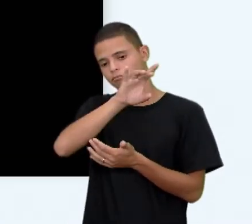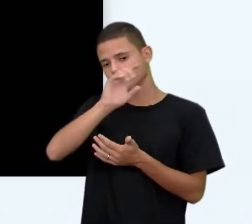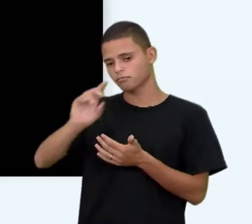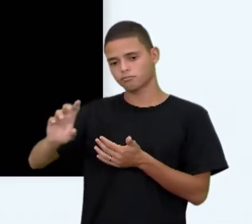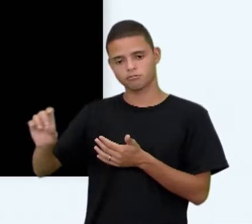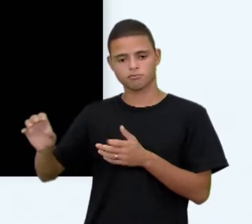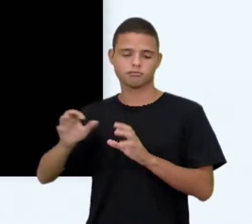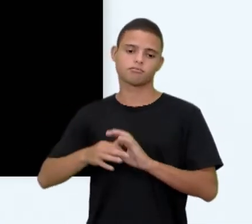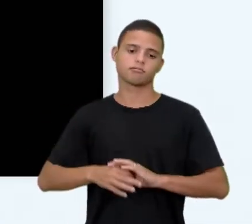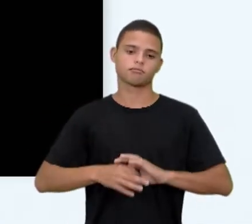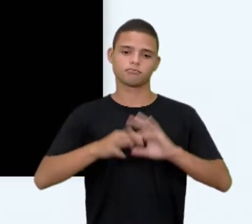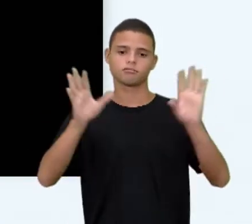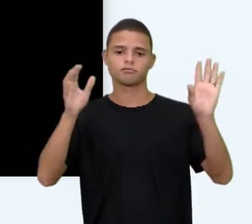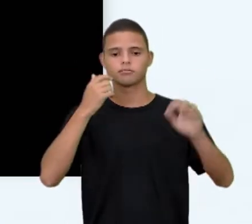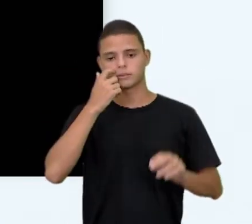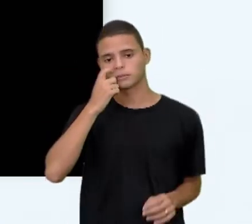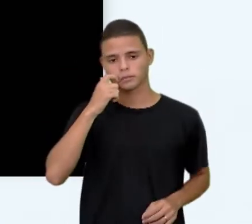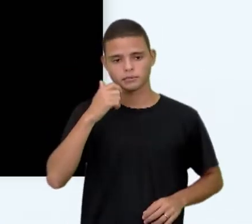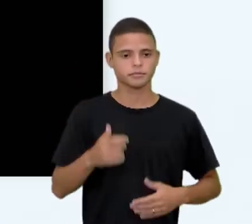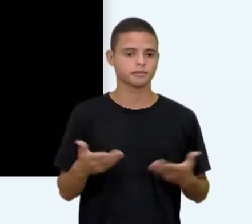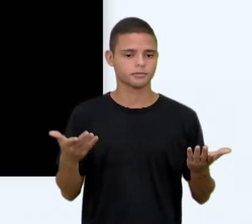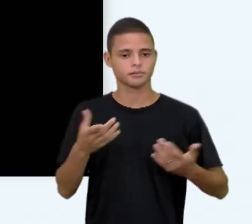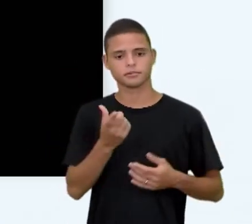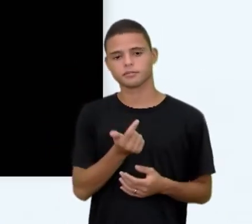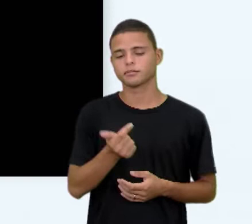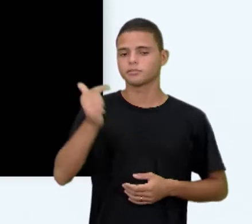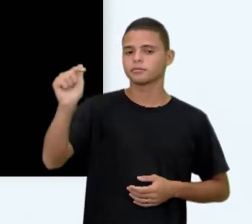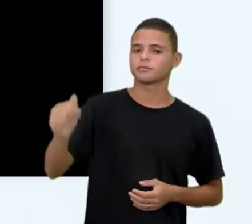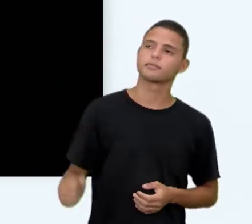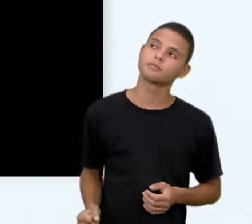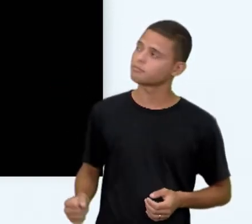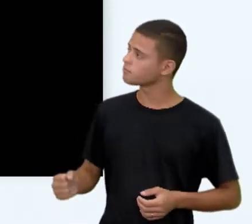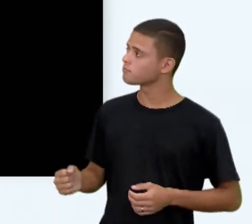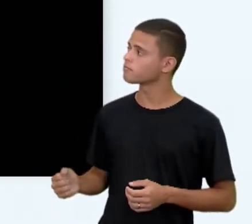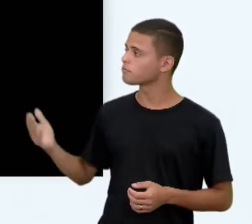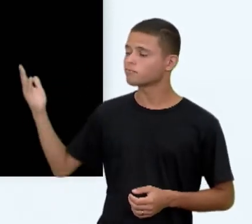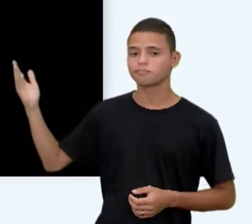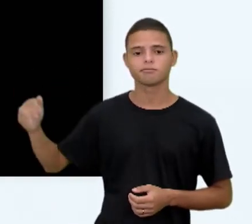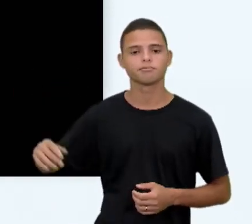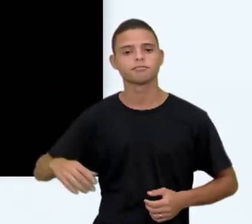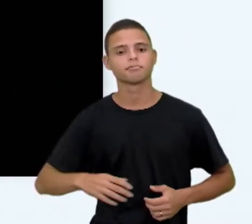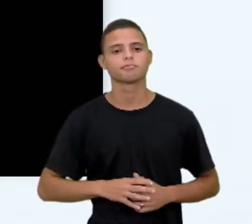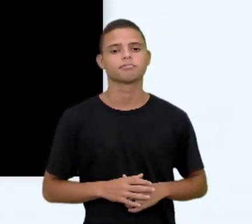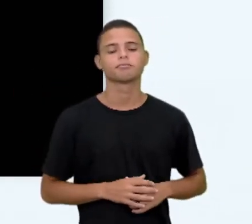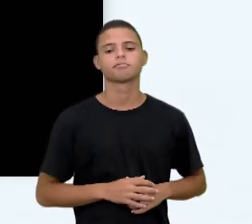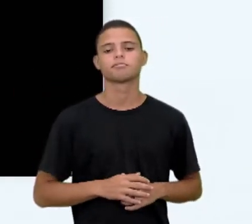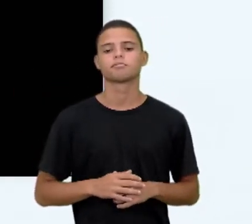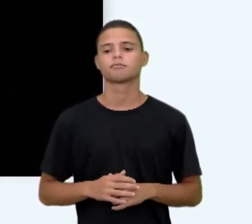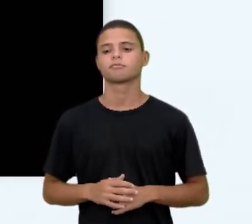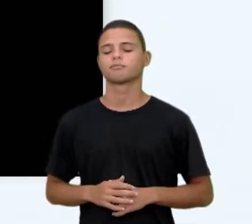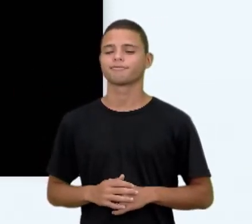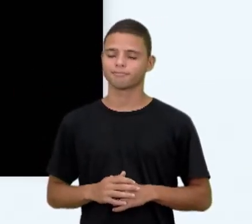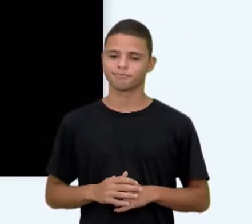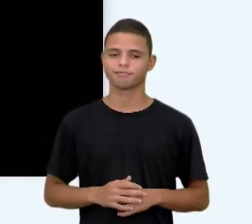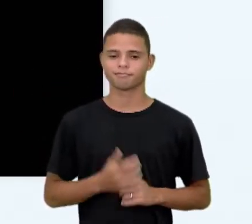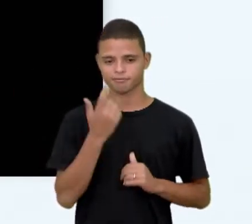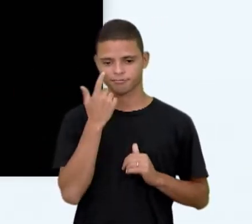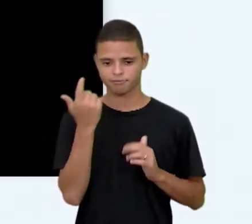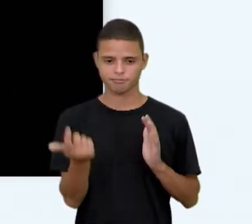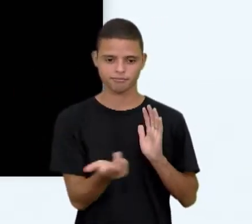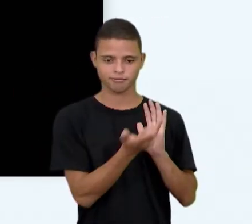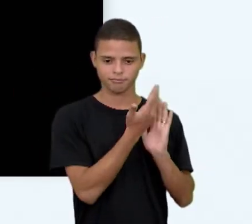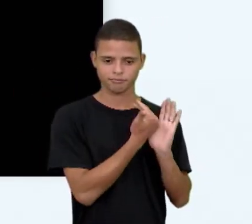mais livre. Vamos à próxima imagem. O que vocês acharam? Nesta imagem, vemos